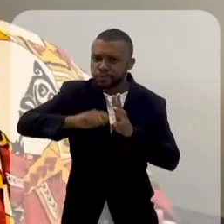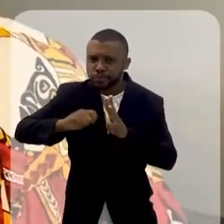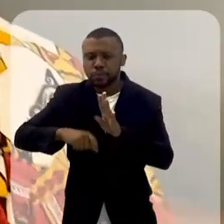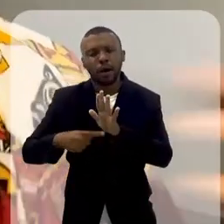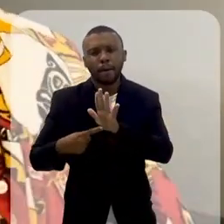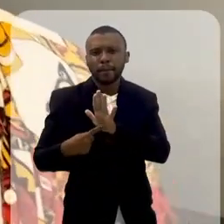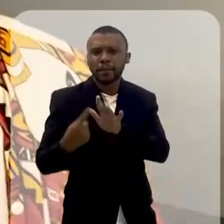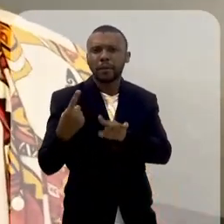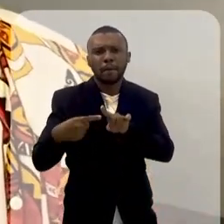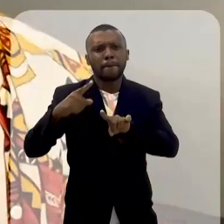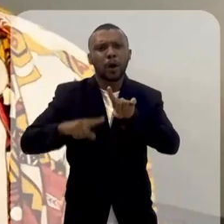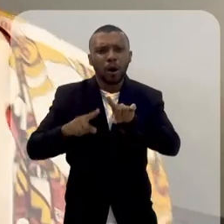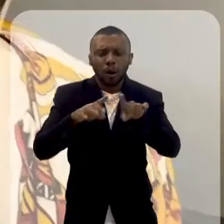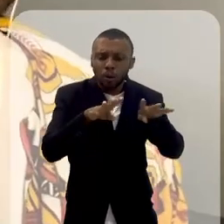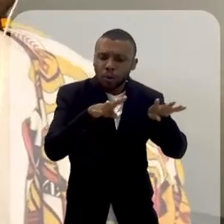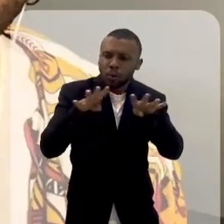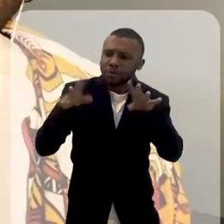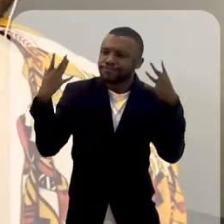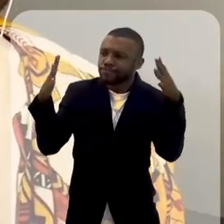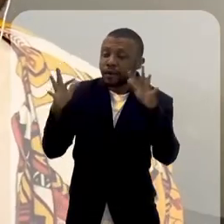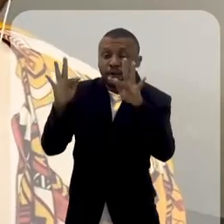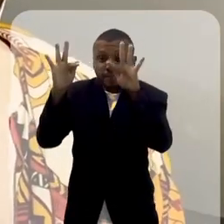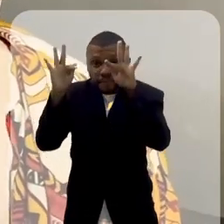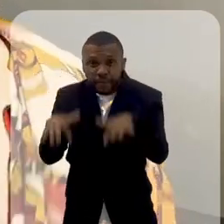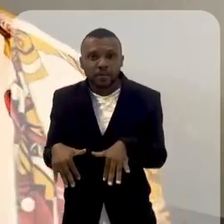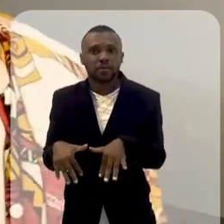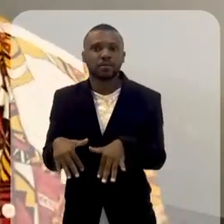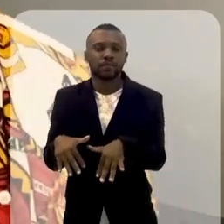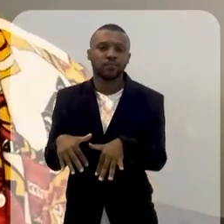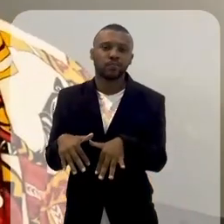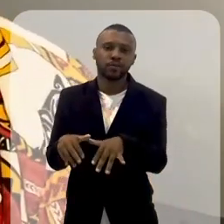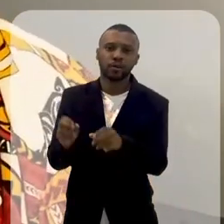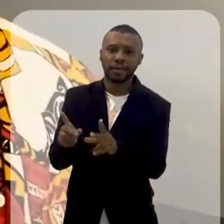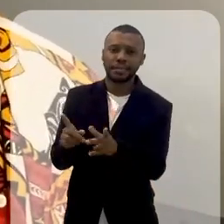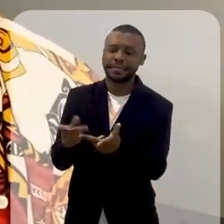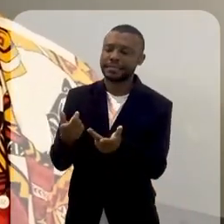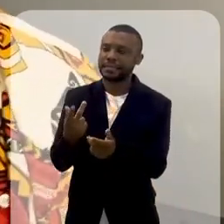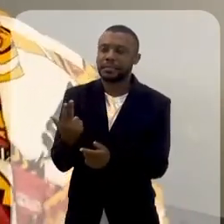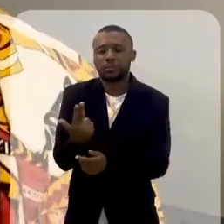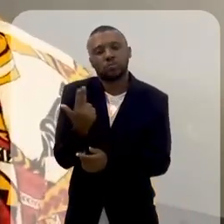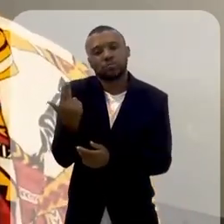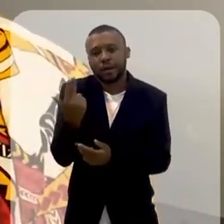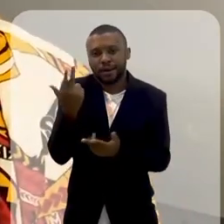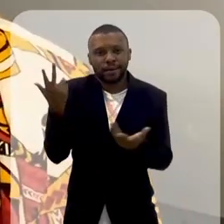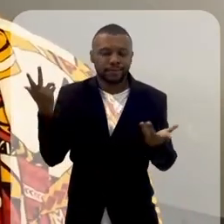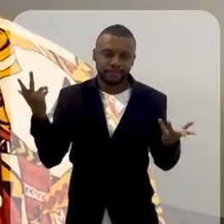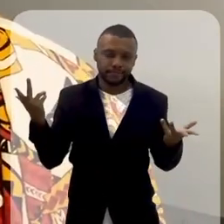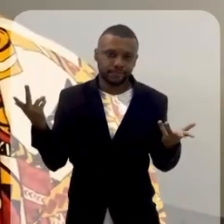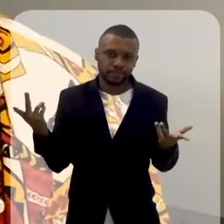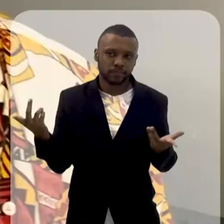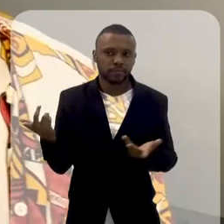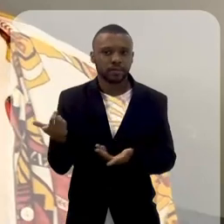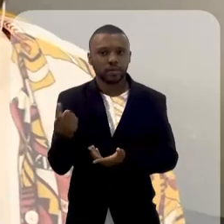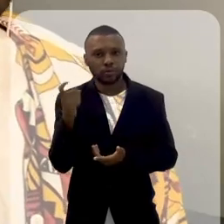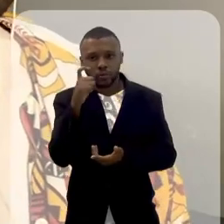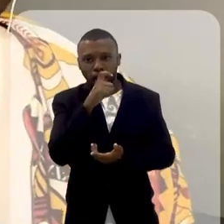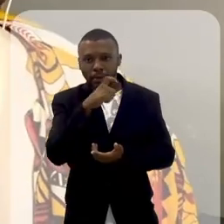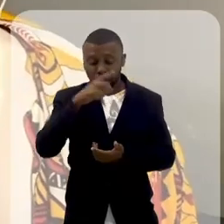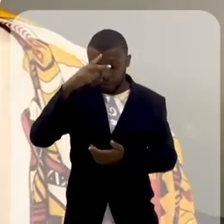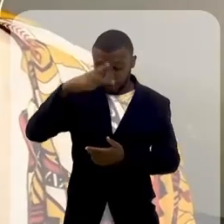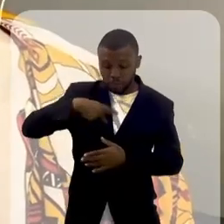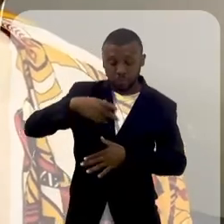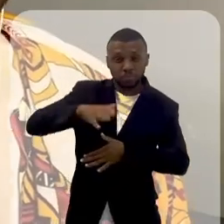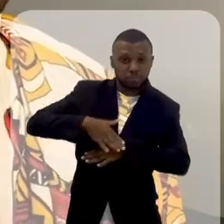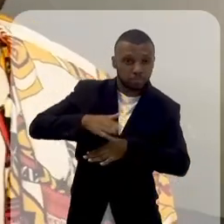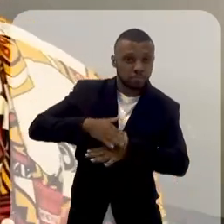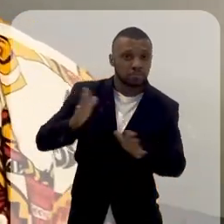ali, apresenta um sucesso e encerra. E aí, quando encerra, eu falo assim: não tem como. Não tem como, eu